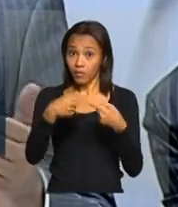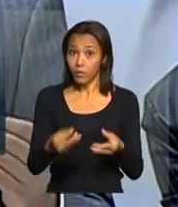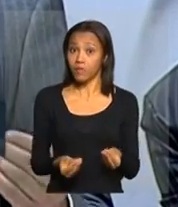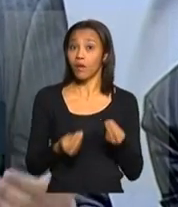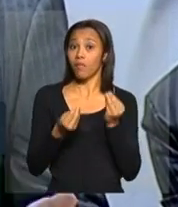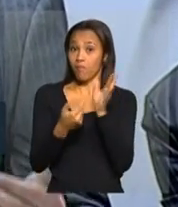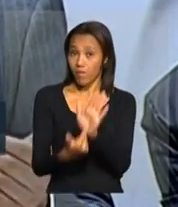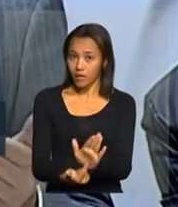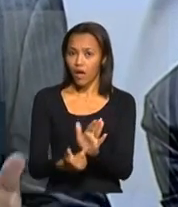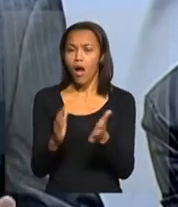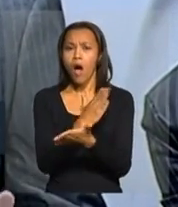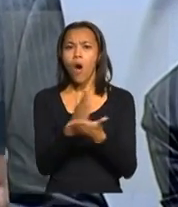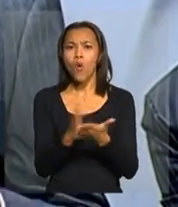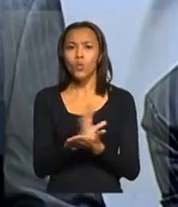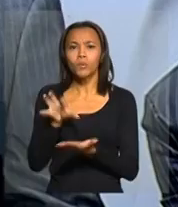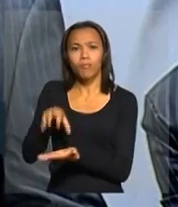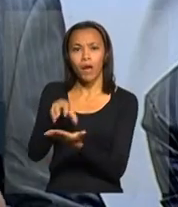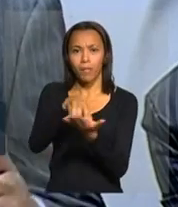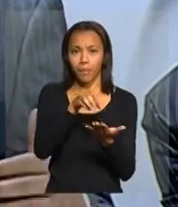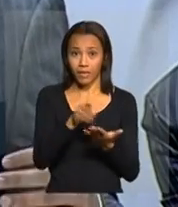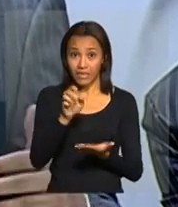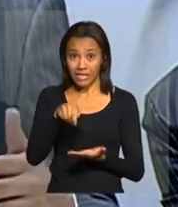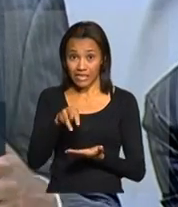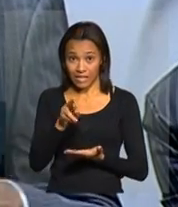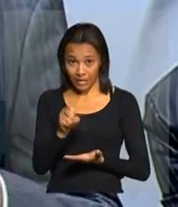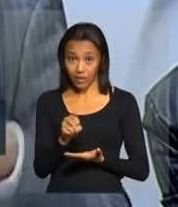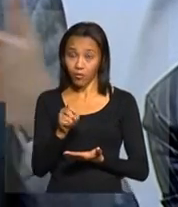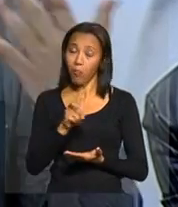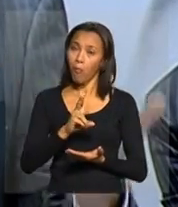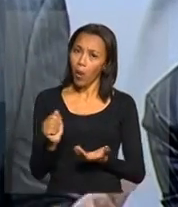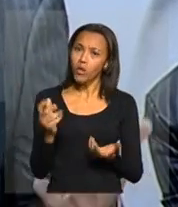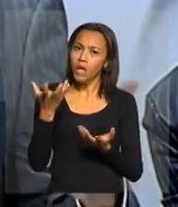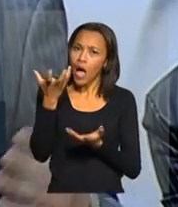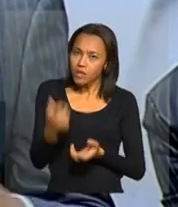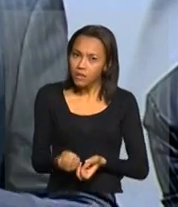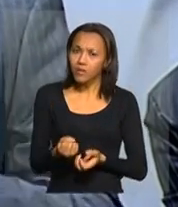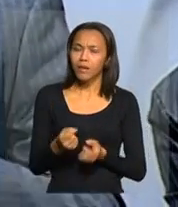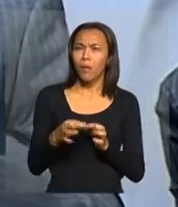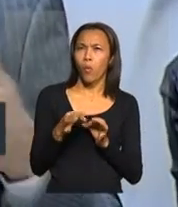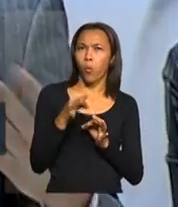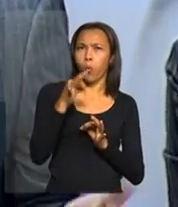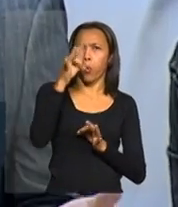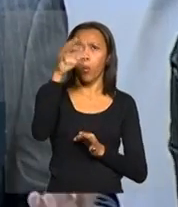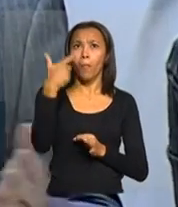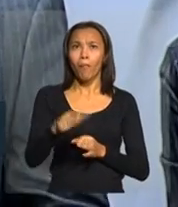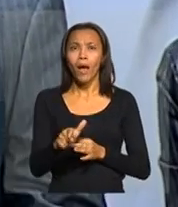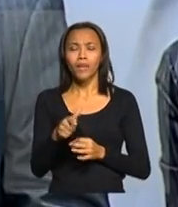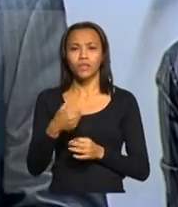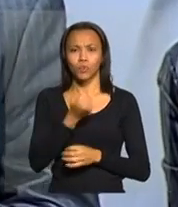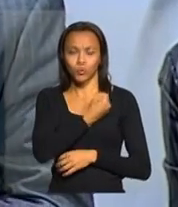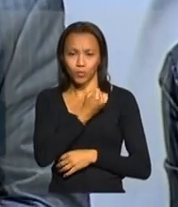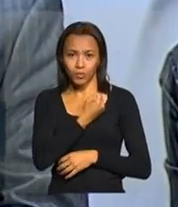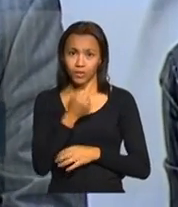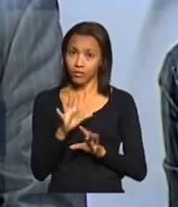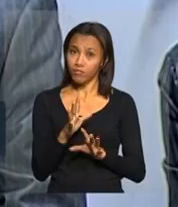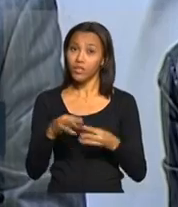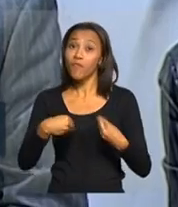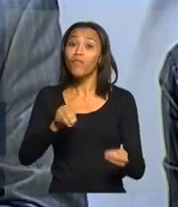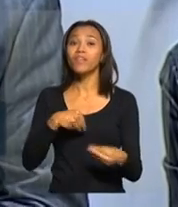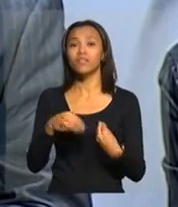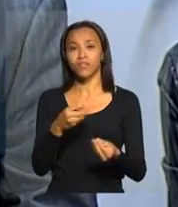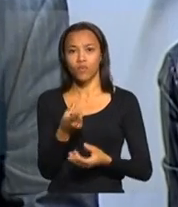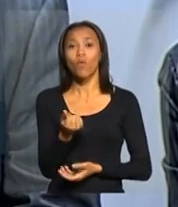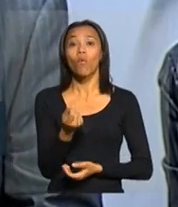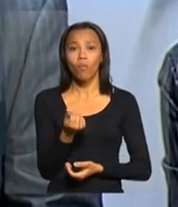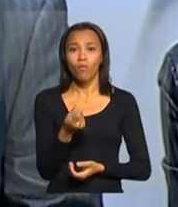porque alguns centros de tutoria podem assumir tutorias de estados mais distantes, um número maior de estados, então nós deixamos flexível isso,